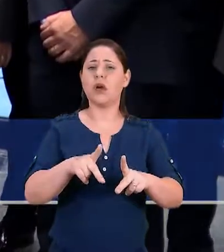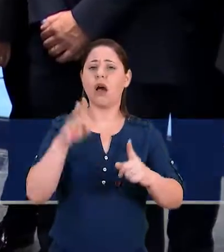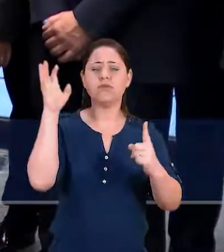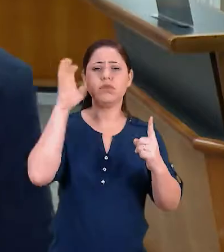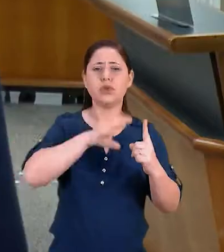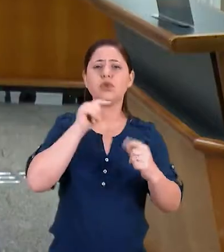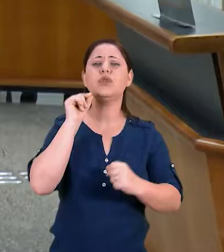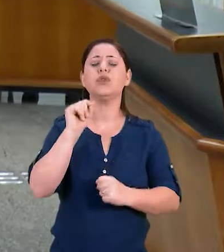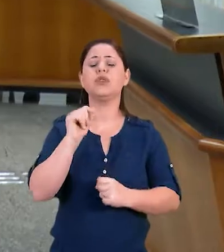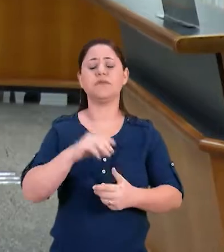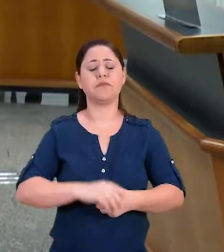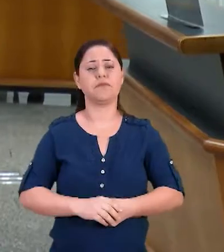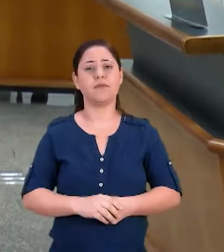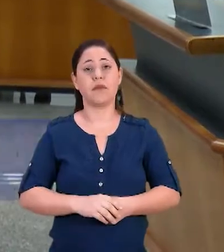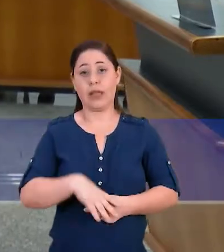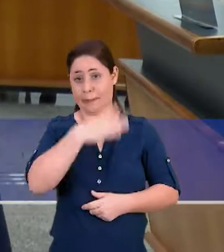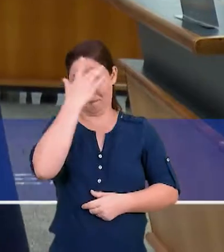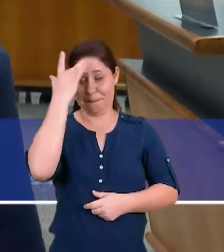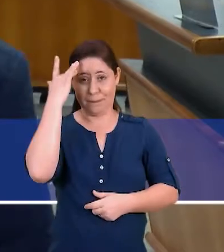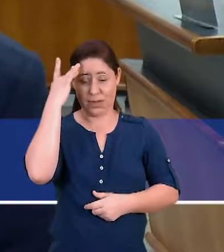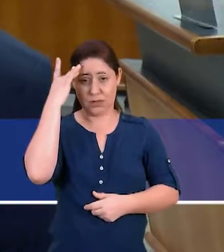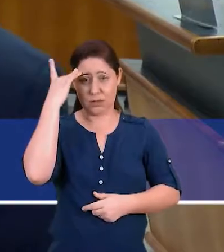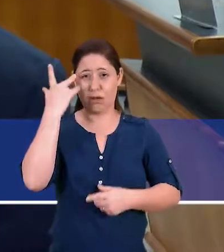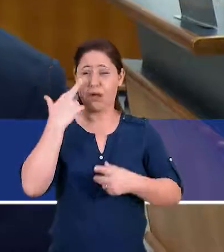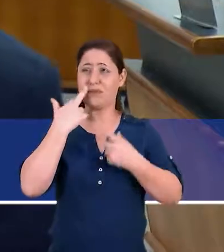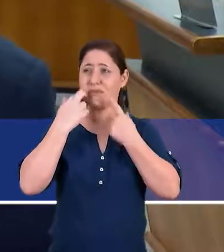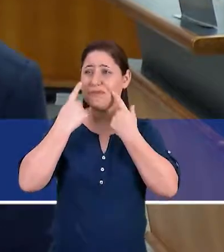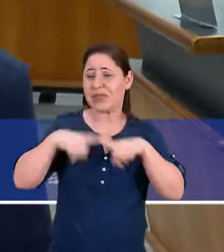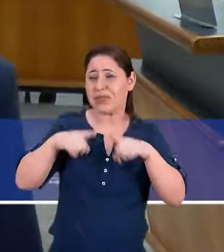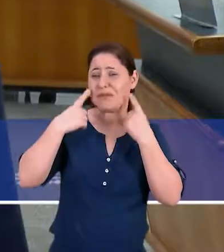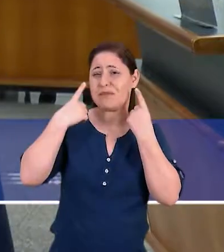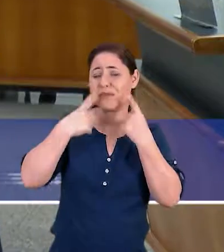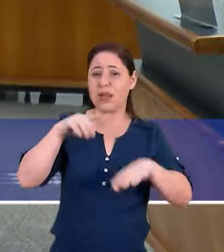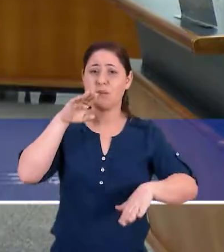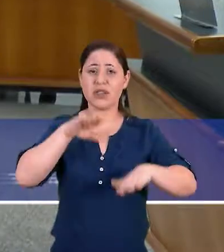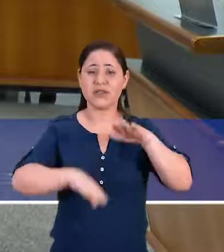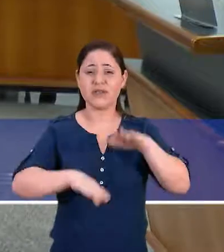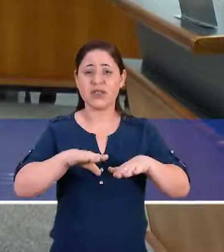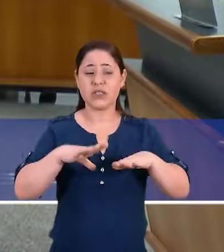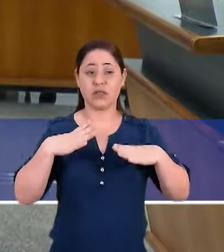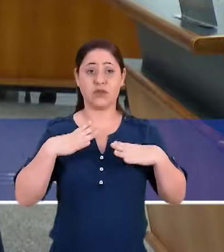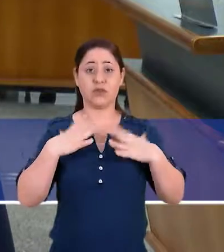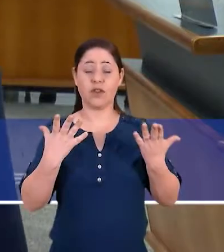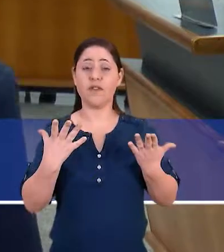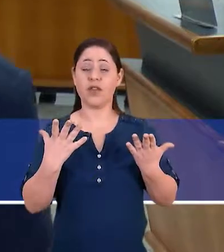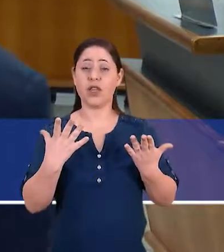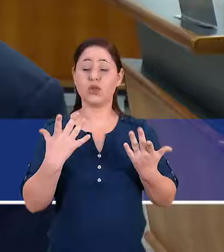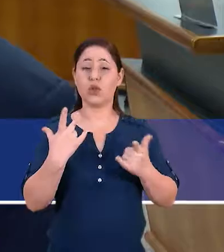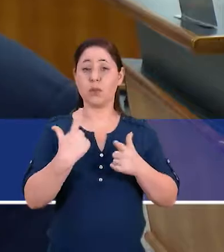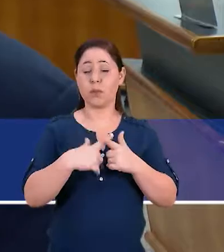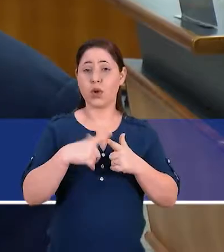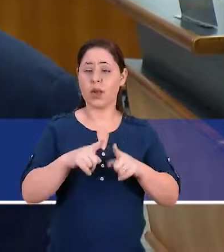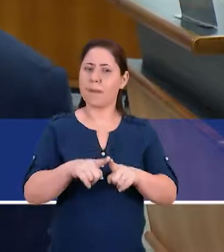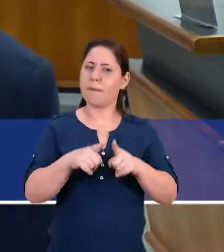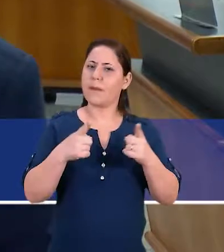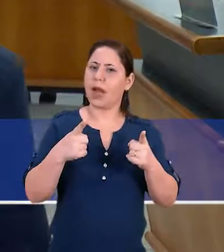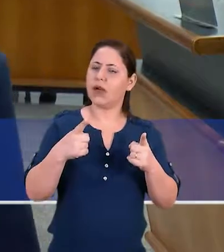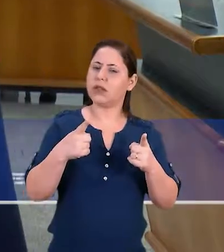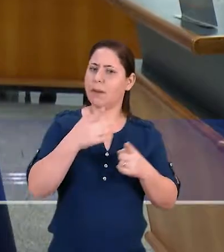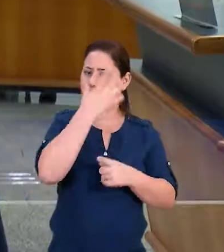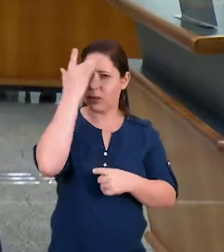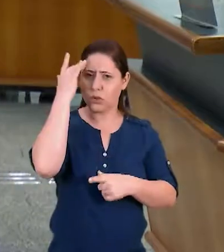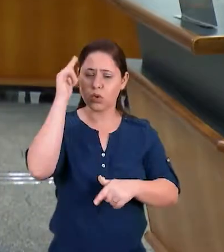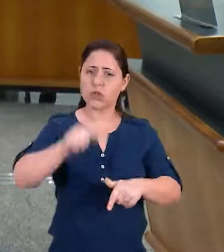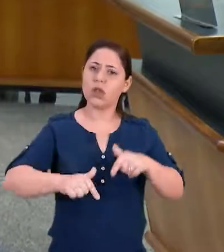investir no estado. É o reconhecimento. As pessoas reclamam muitas vezes de eventos dessa natureza. Mas